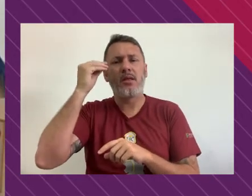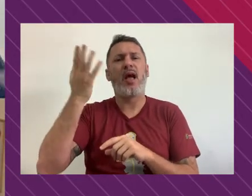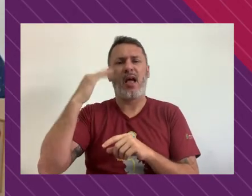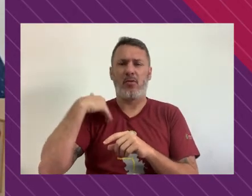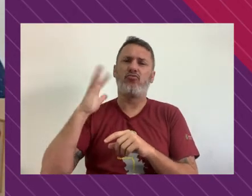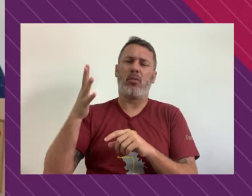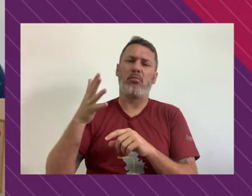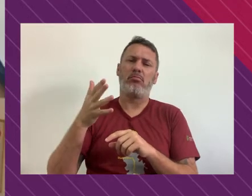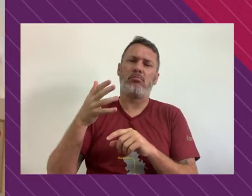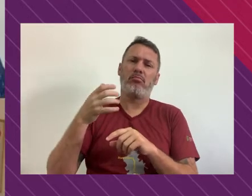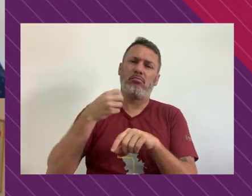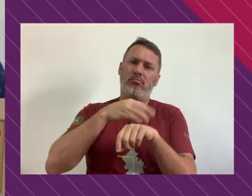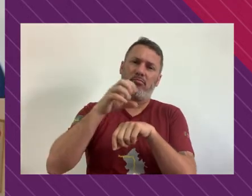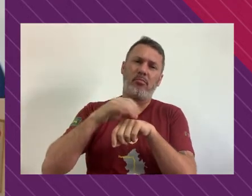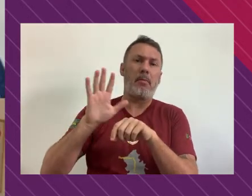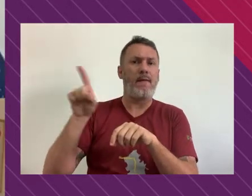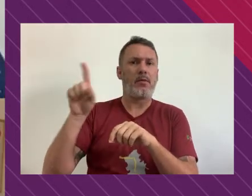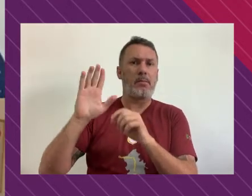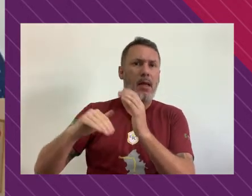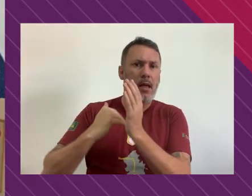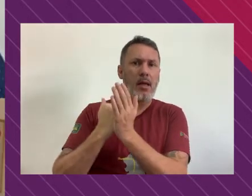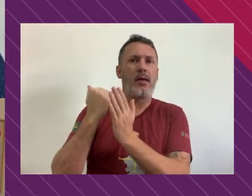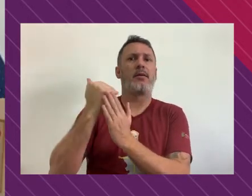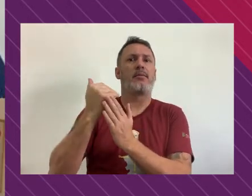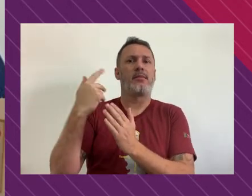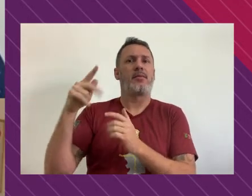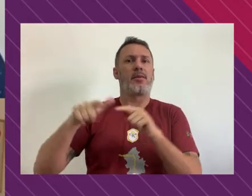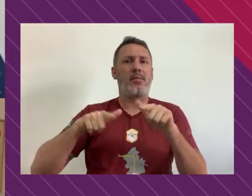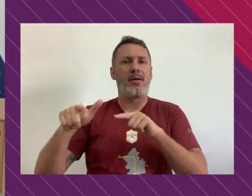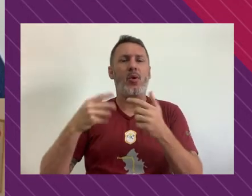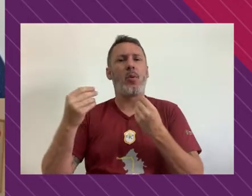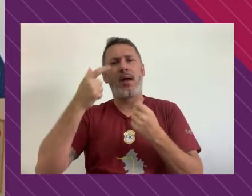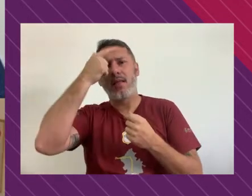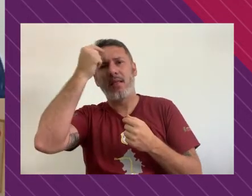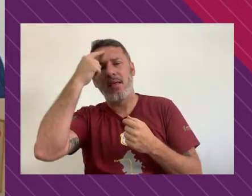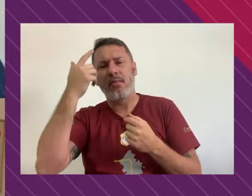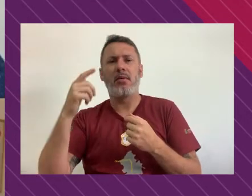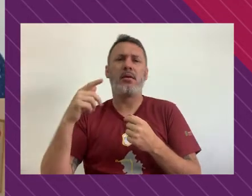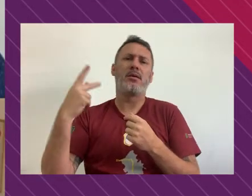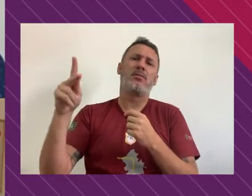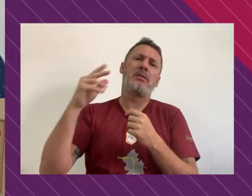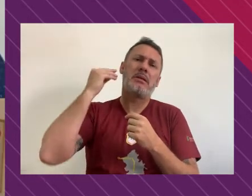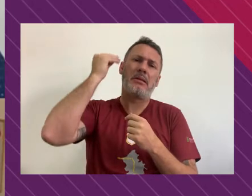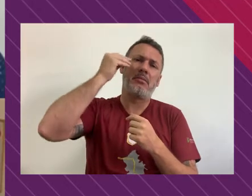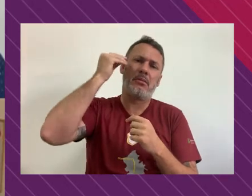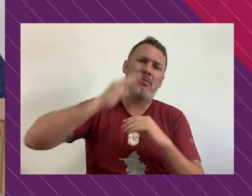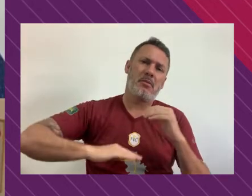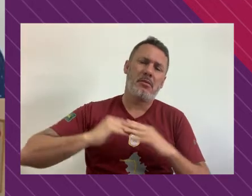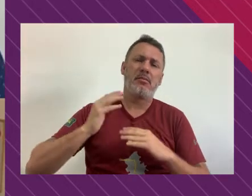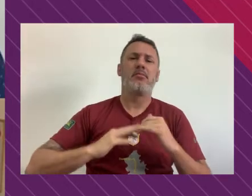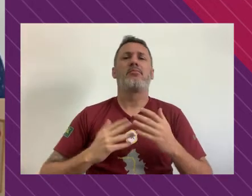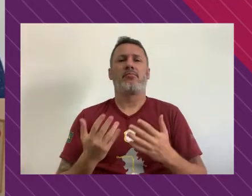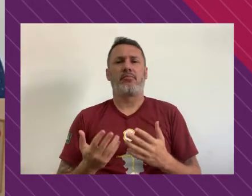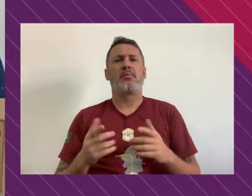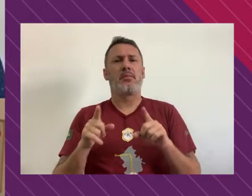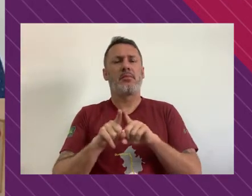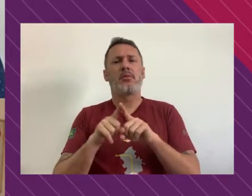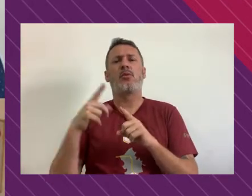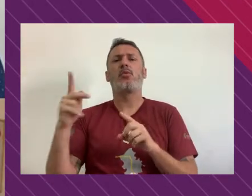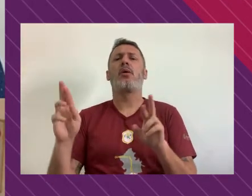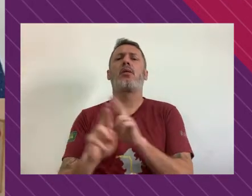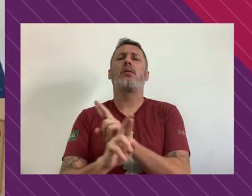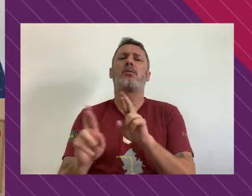bom, onde Uhum. é que você estudou, enfim, falar um pouco do seu trabalho acadêmico, sua experiência profissional e um pouquinho da